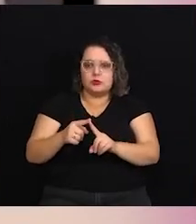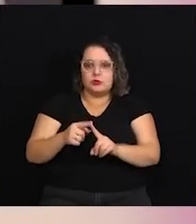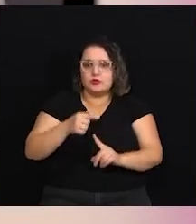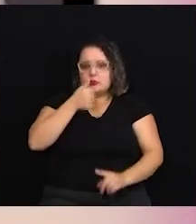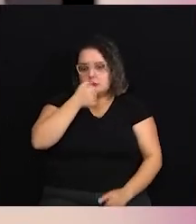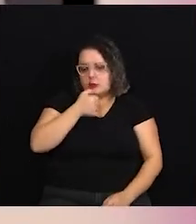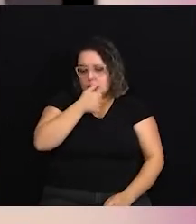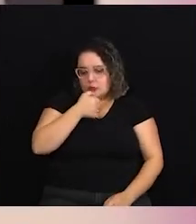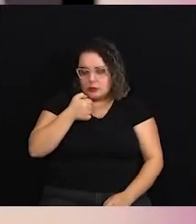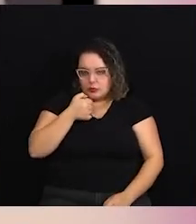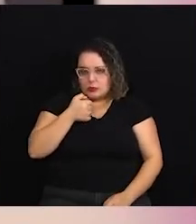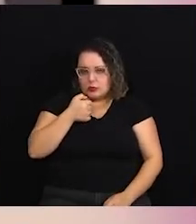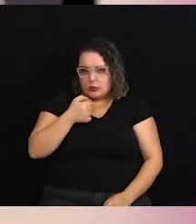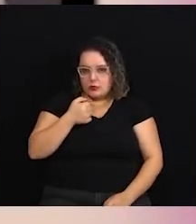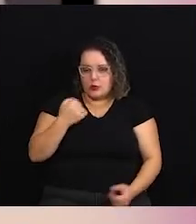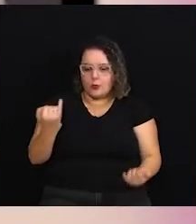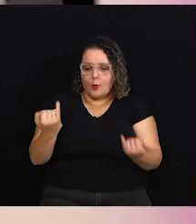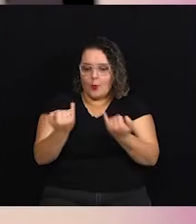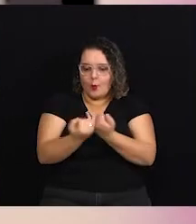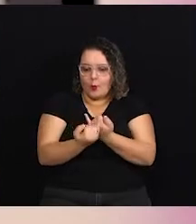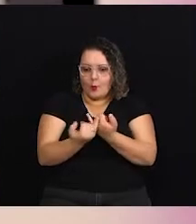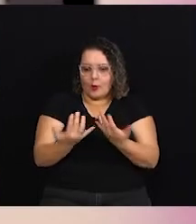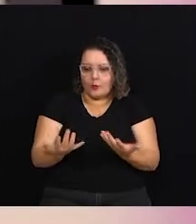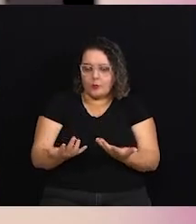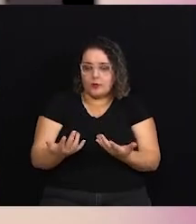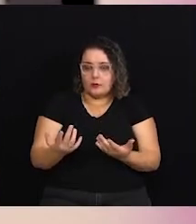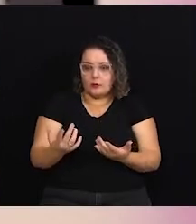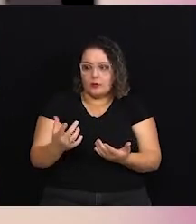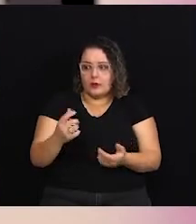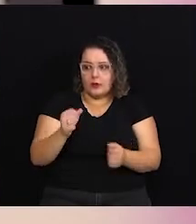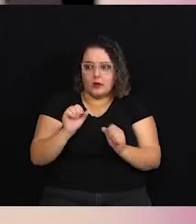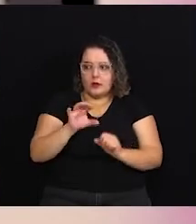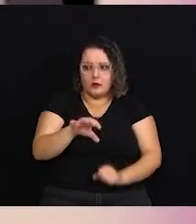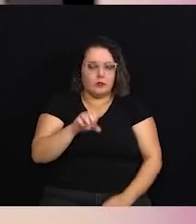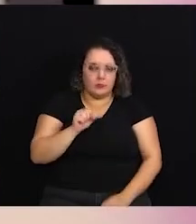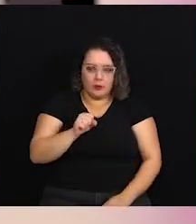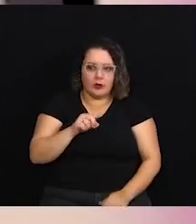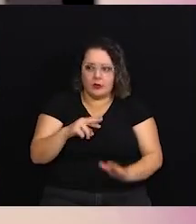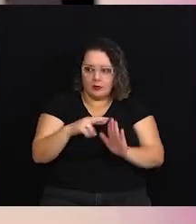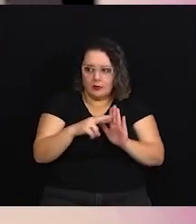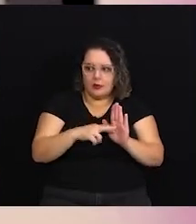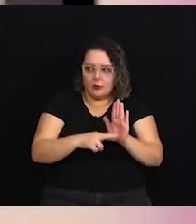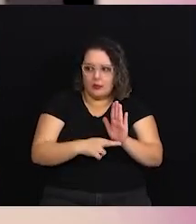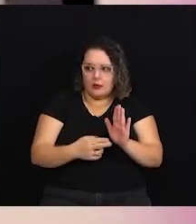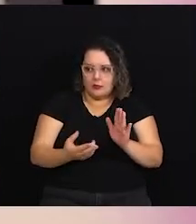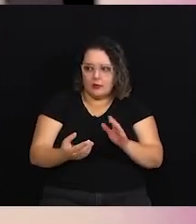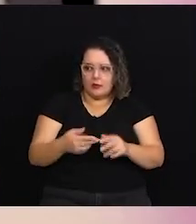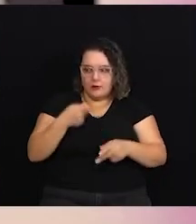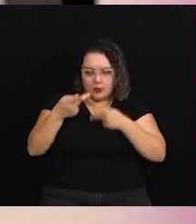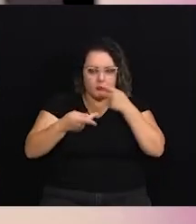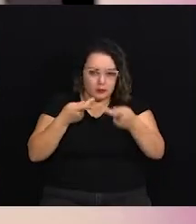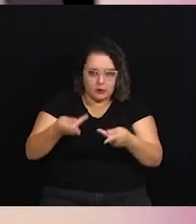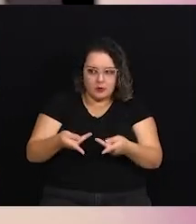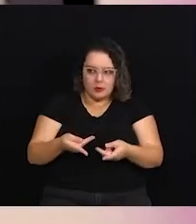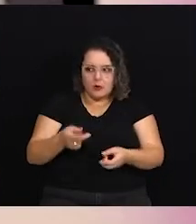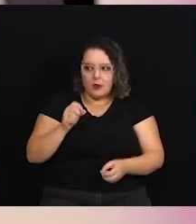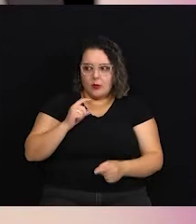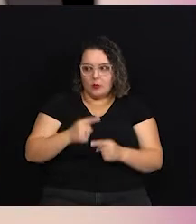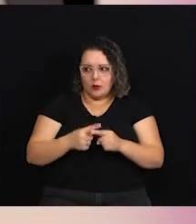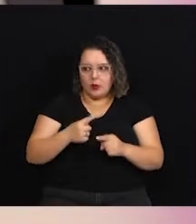para emagrecer e pega uma receita né eu tô fazendo esse relato porque